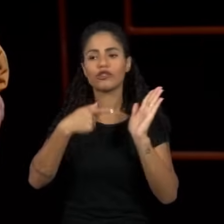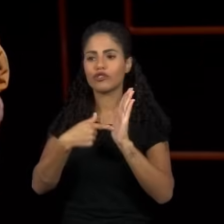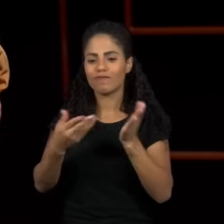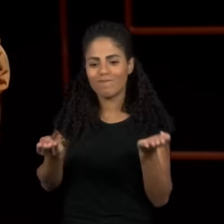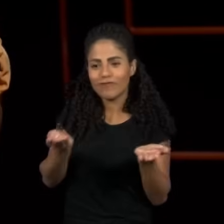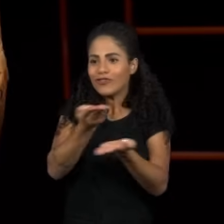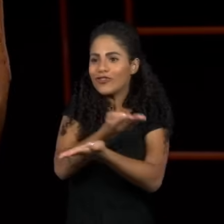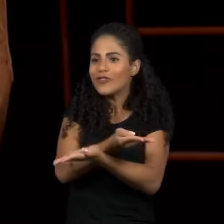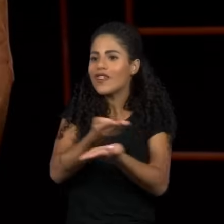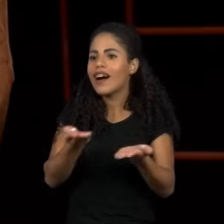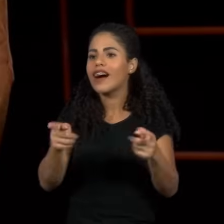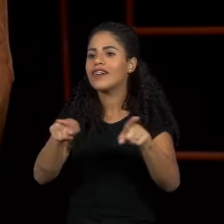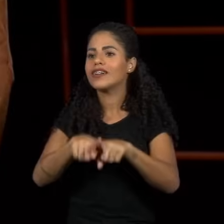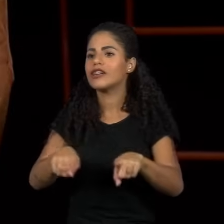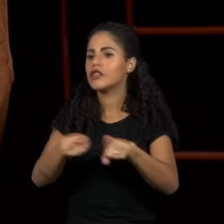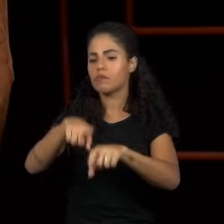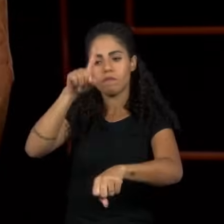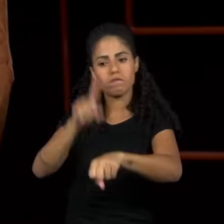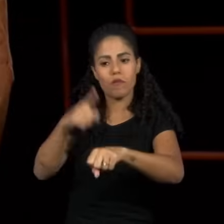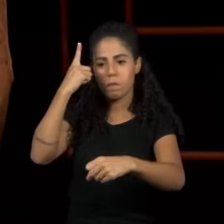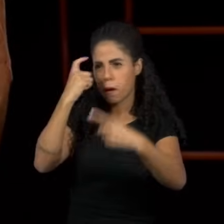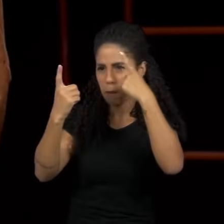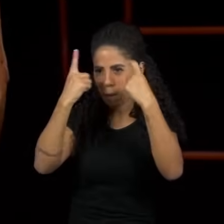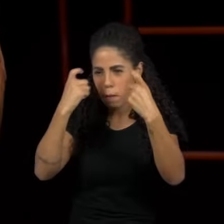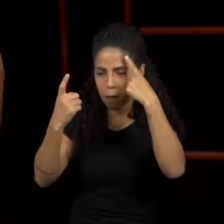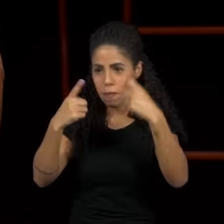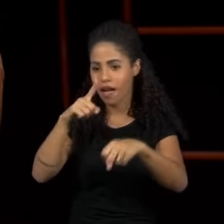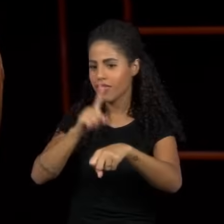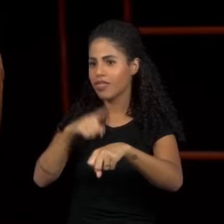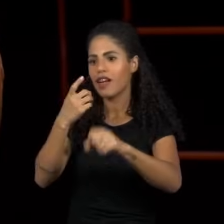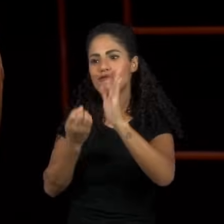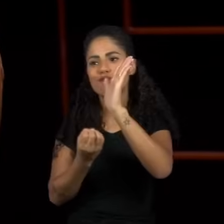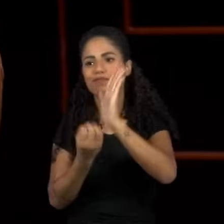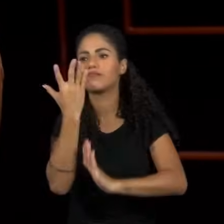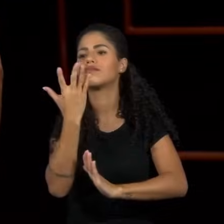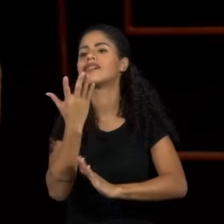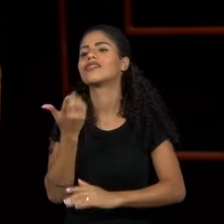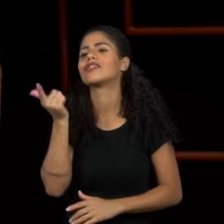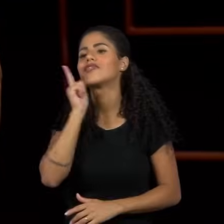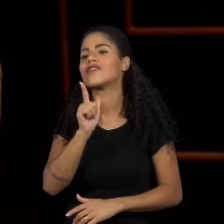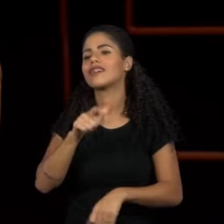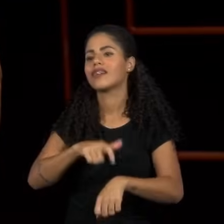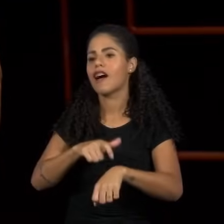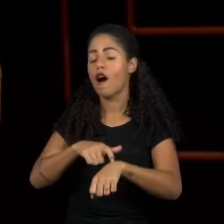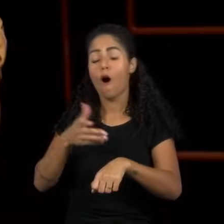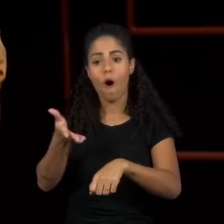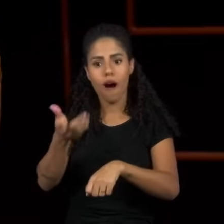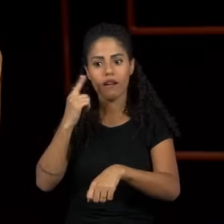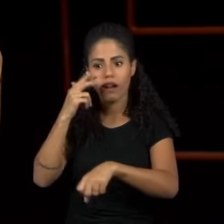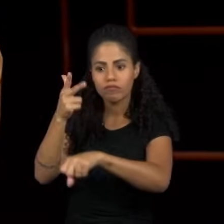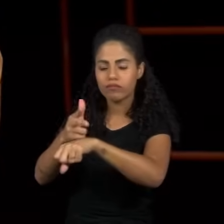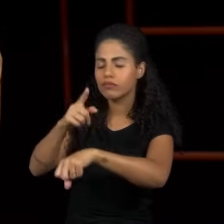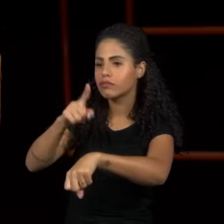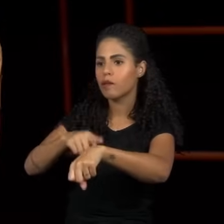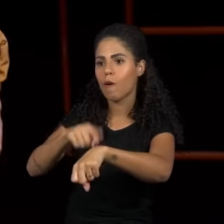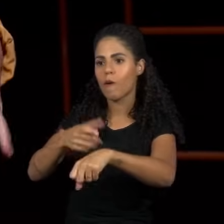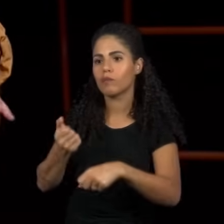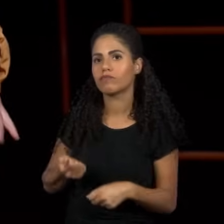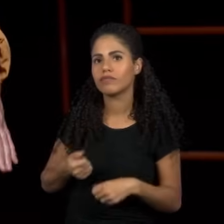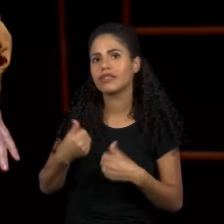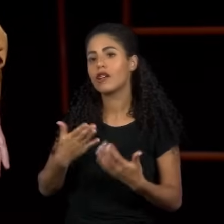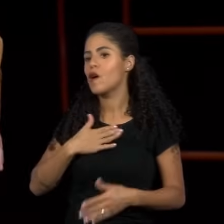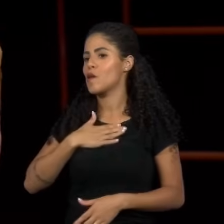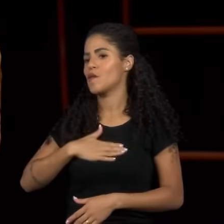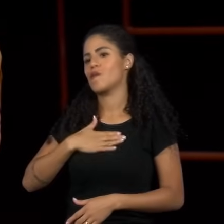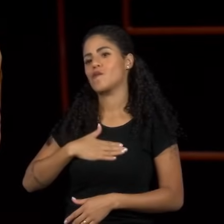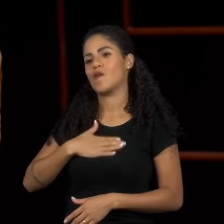outro, essa coisa da improvisação, da criação de uma cena na hora. Eu